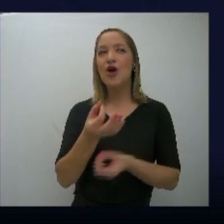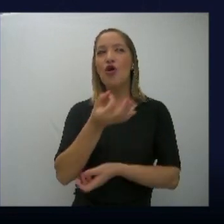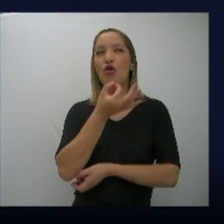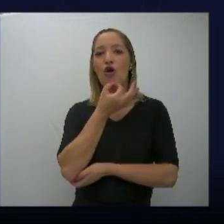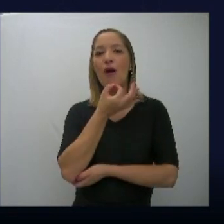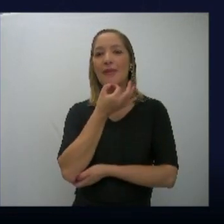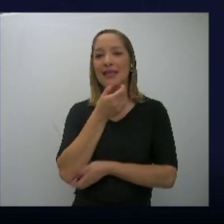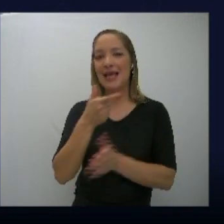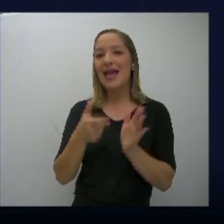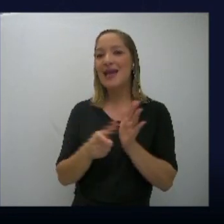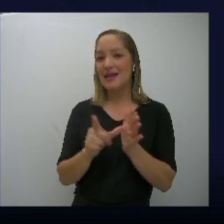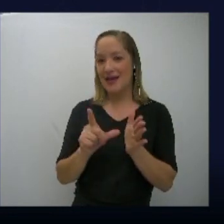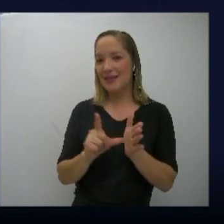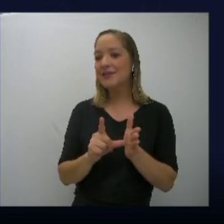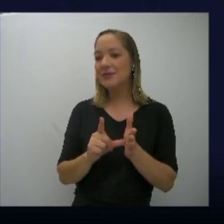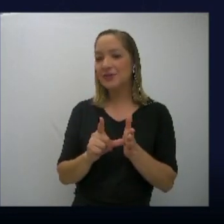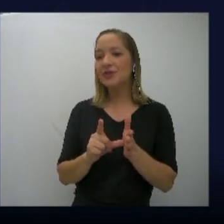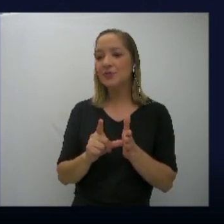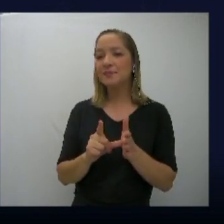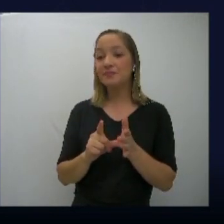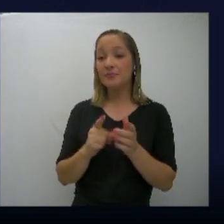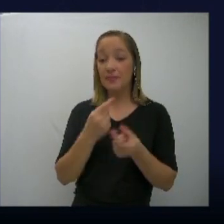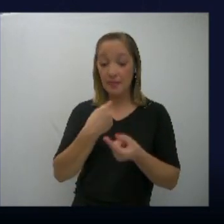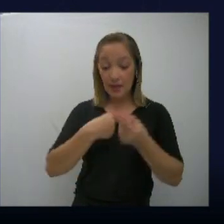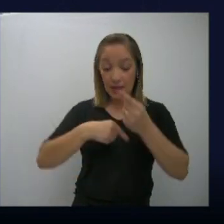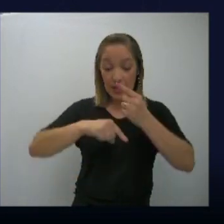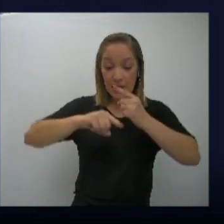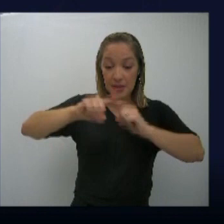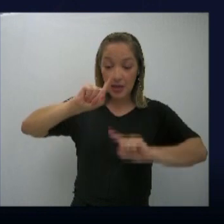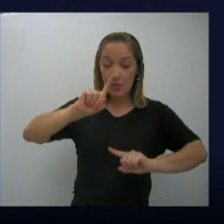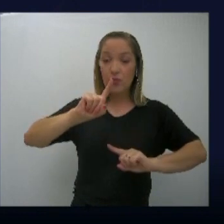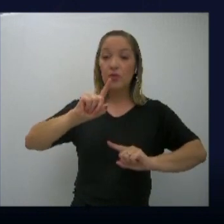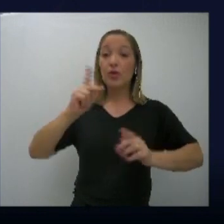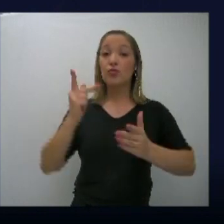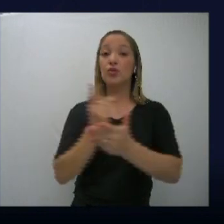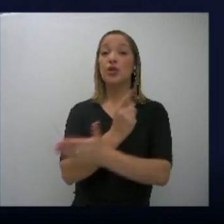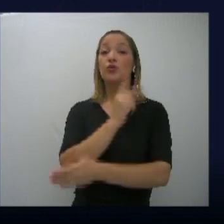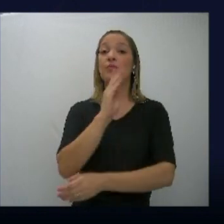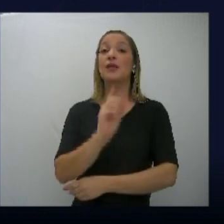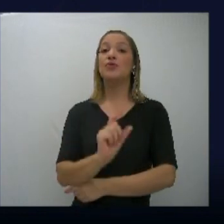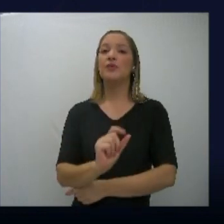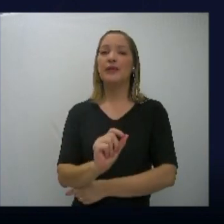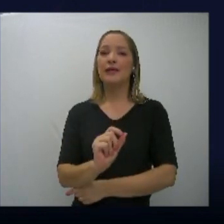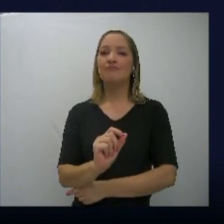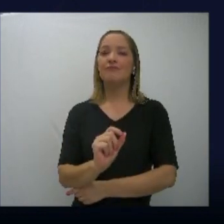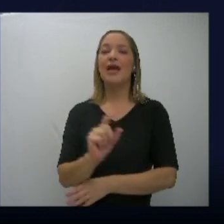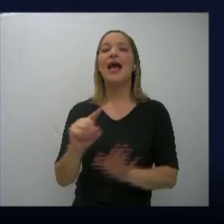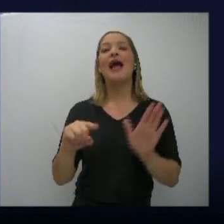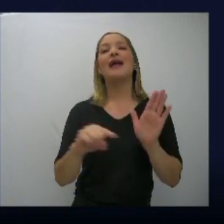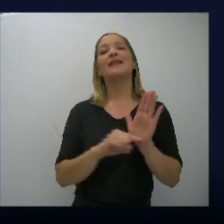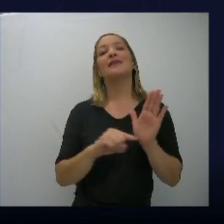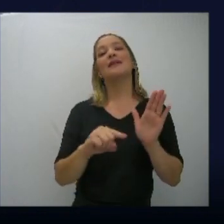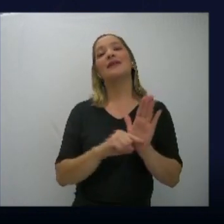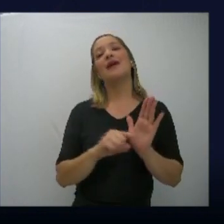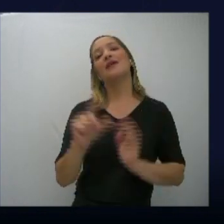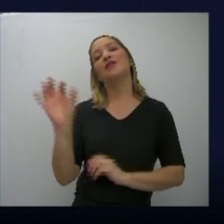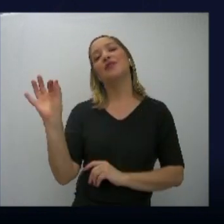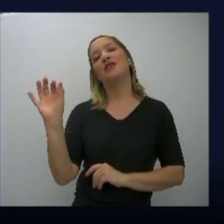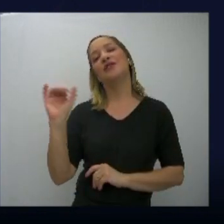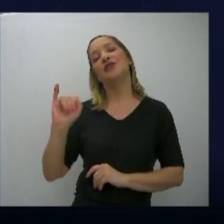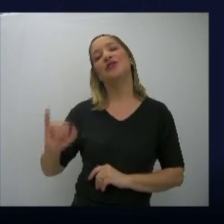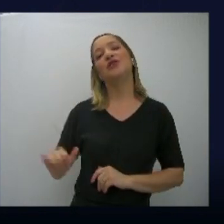suíço um pouco antes Aqui Paiva que a nossa transformação que poderia acontecer no Brasil a taxa de juros né então quando a gente